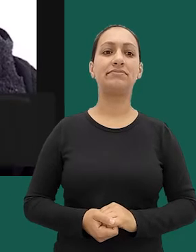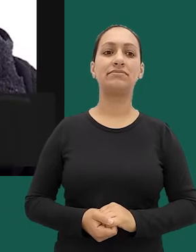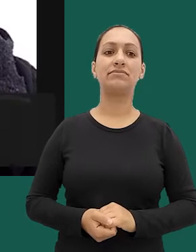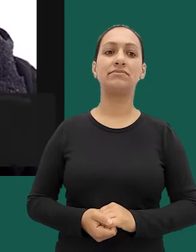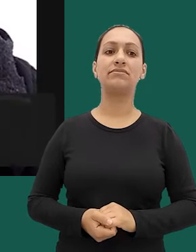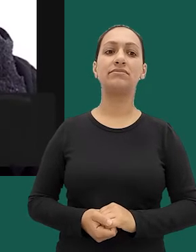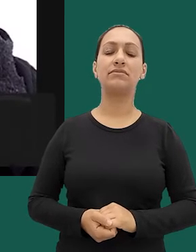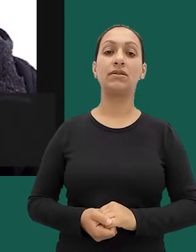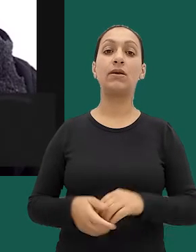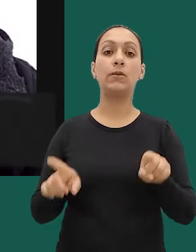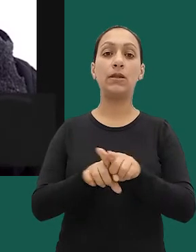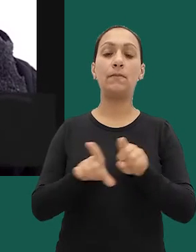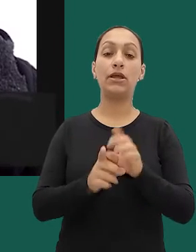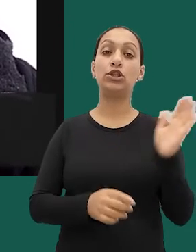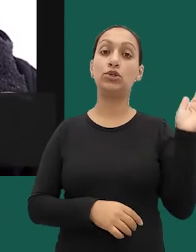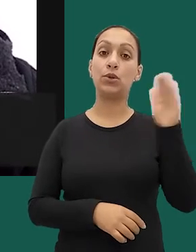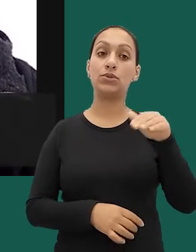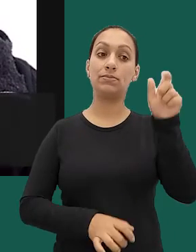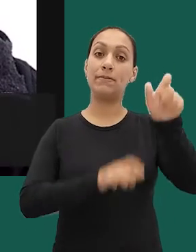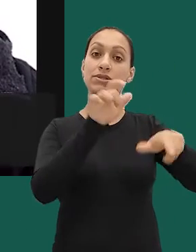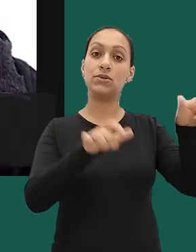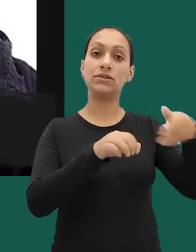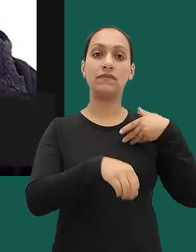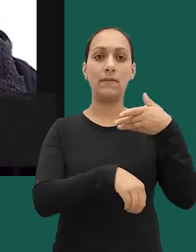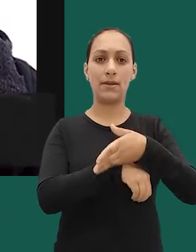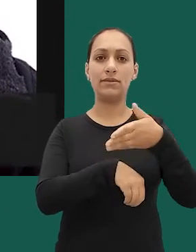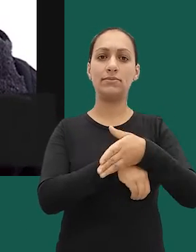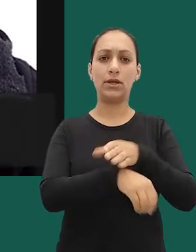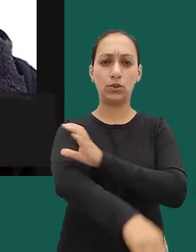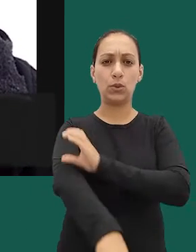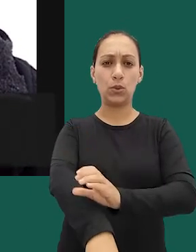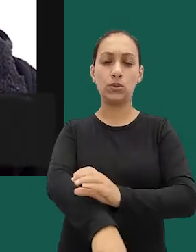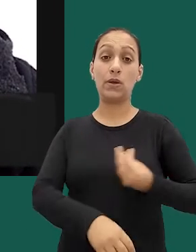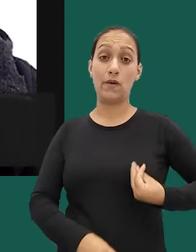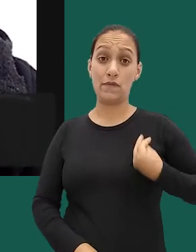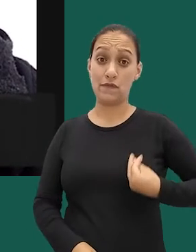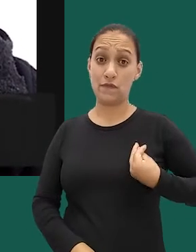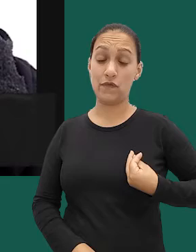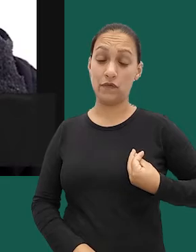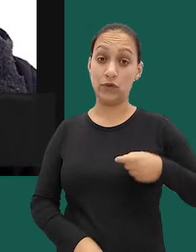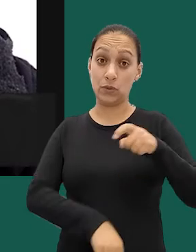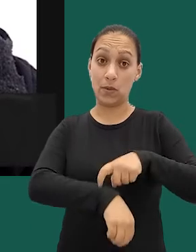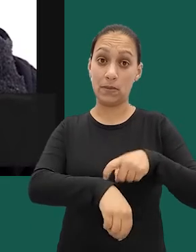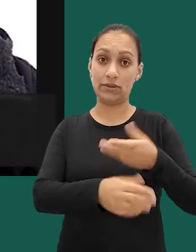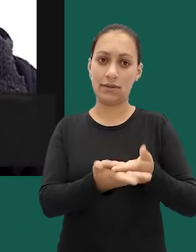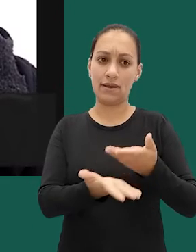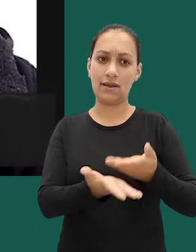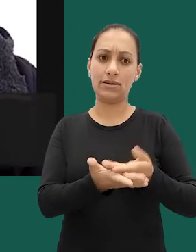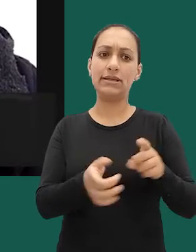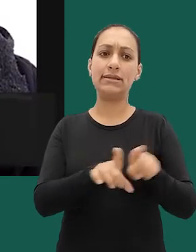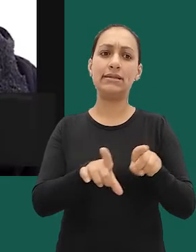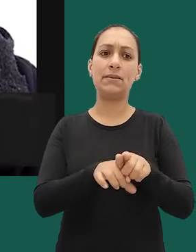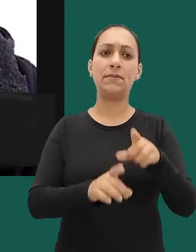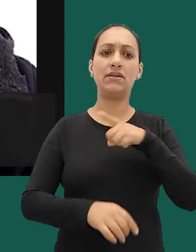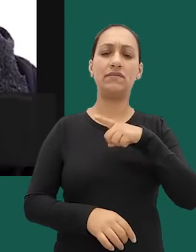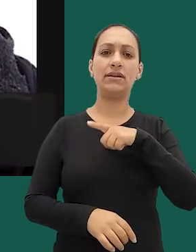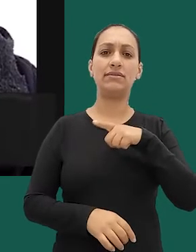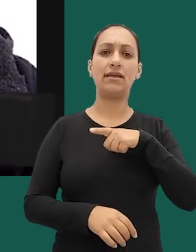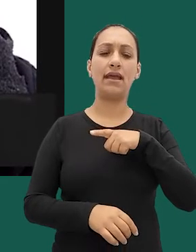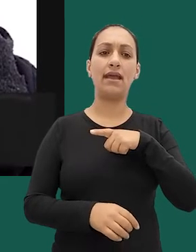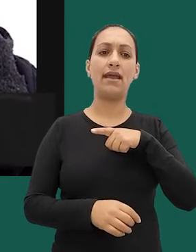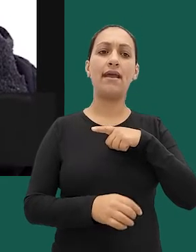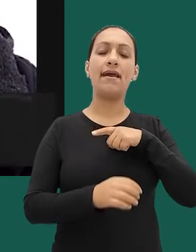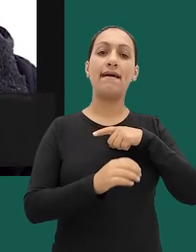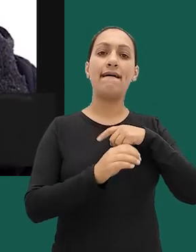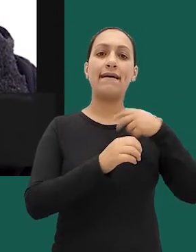tu destacar. Eu trouxe algumas pessoas vão participar ao legal. vivo das aulas, e a gente também vai ter depoimentos gravados, porque eu